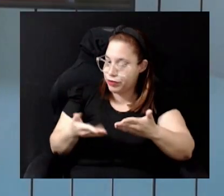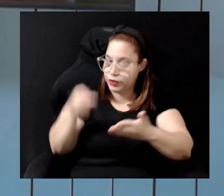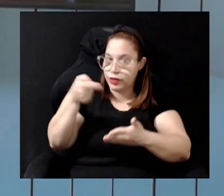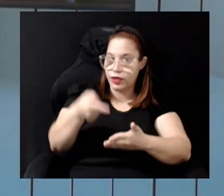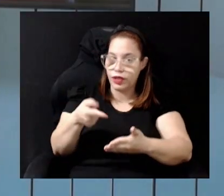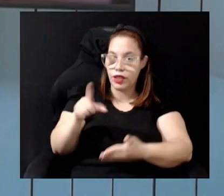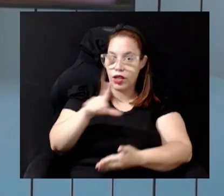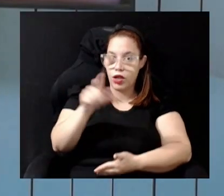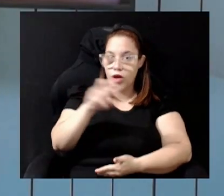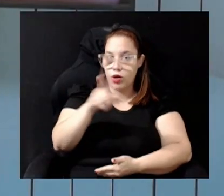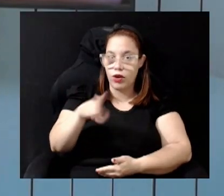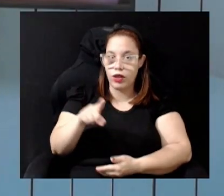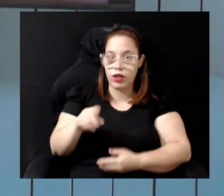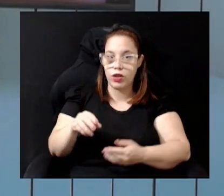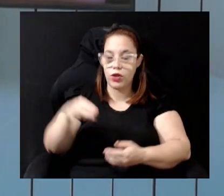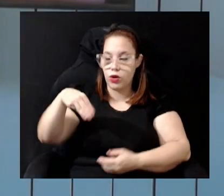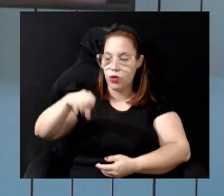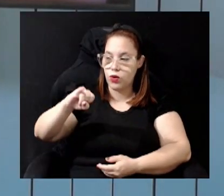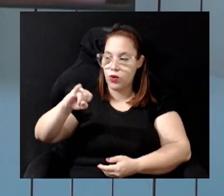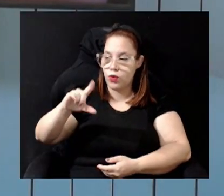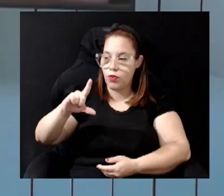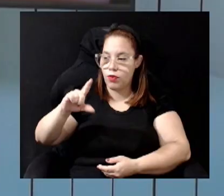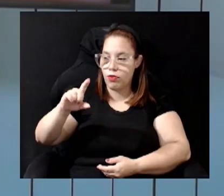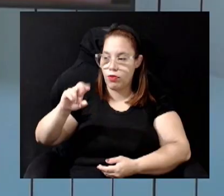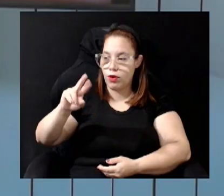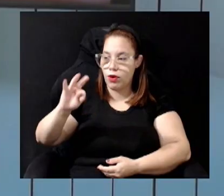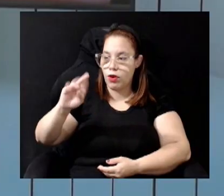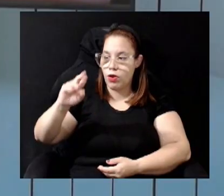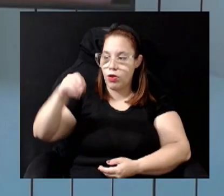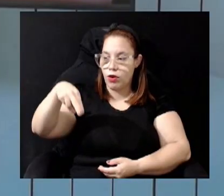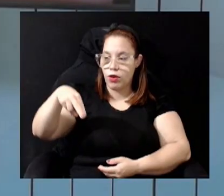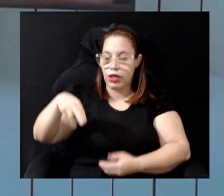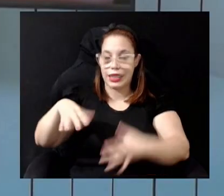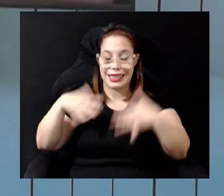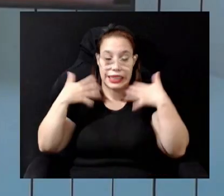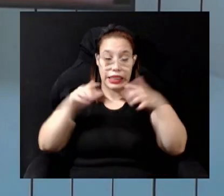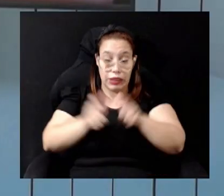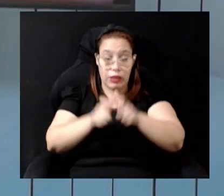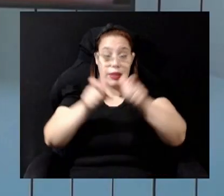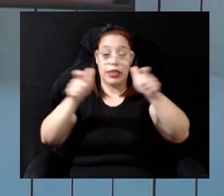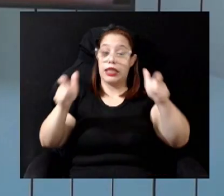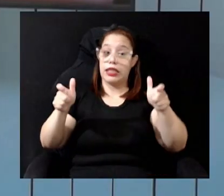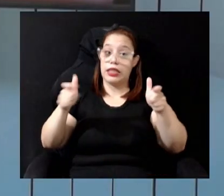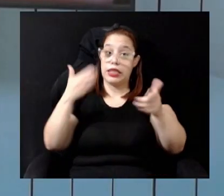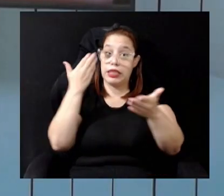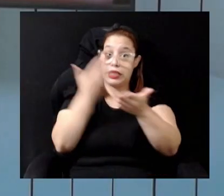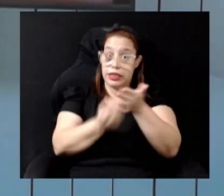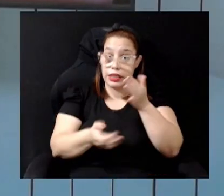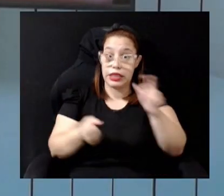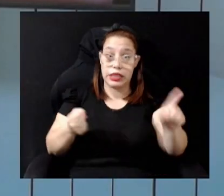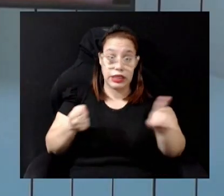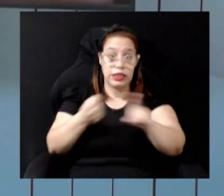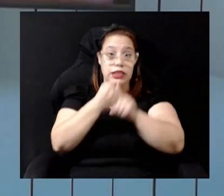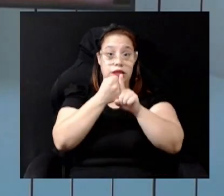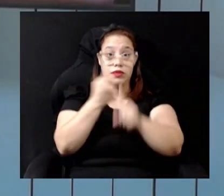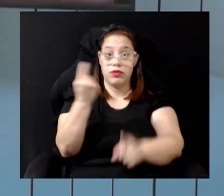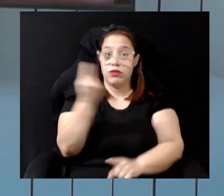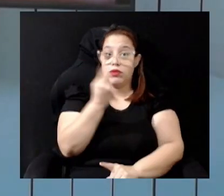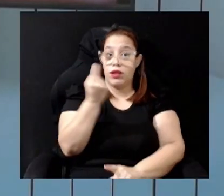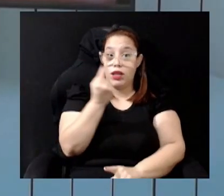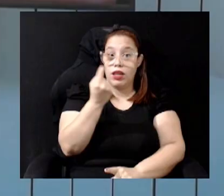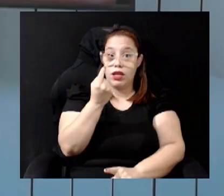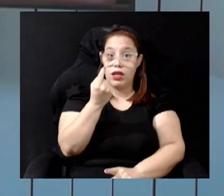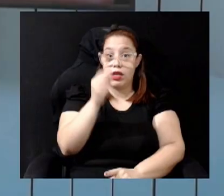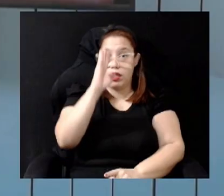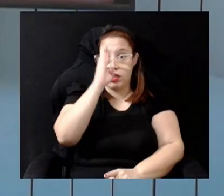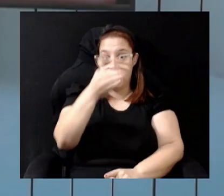então do Milton, né? Que a gente estava esperando um estrago muito grande. Foi realmente impactante, principalmente para os primeiros locais